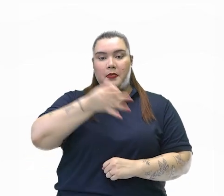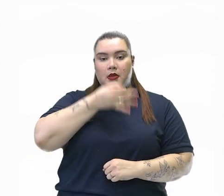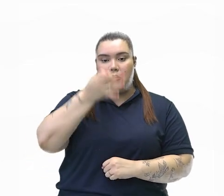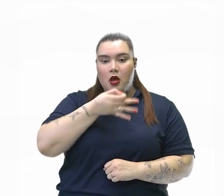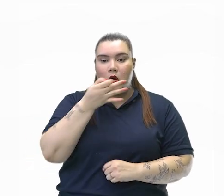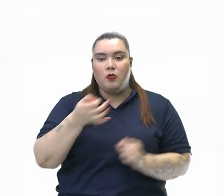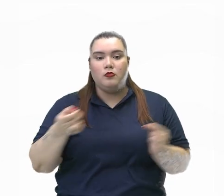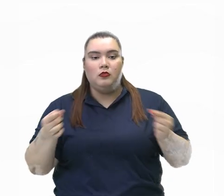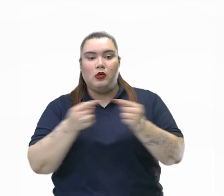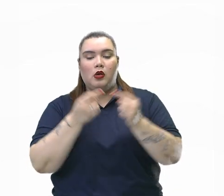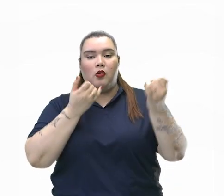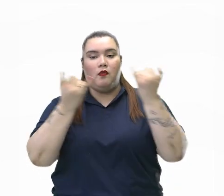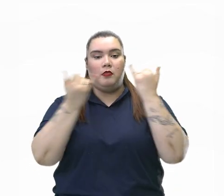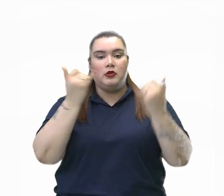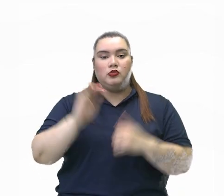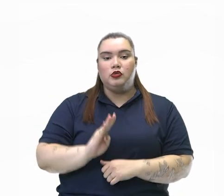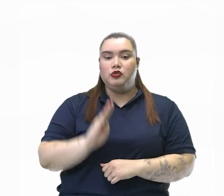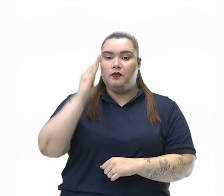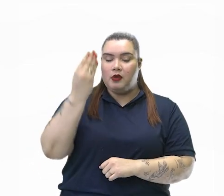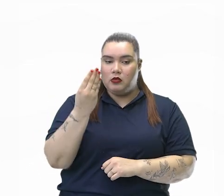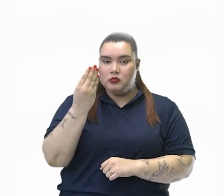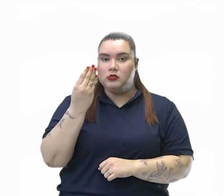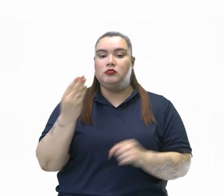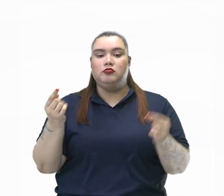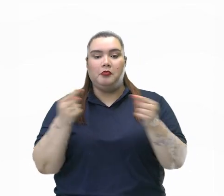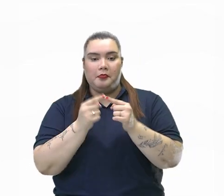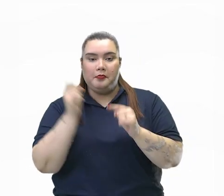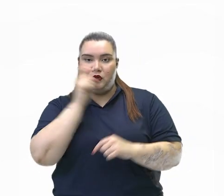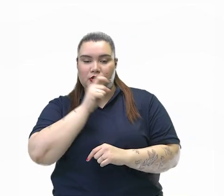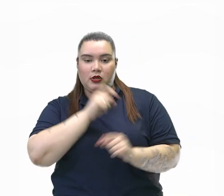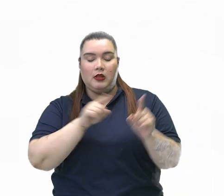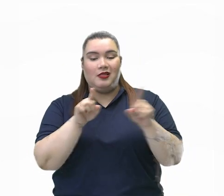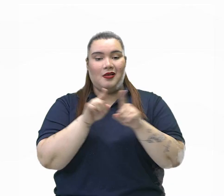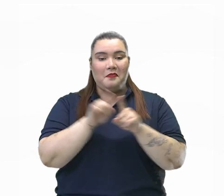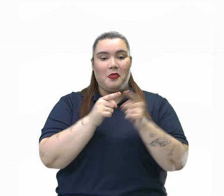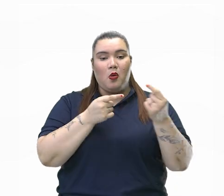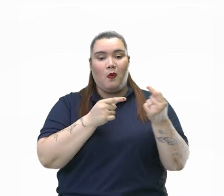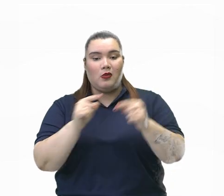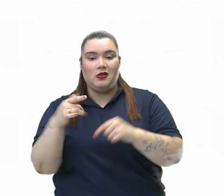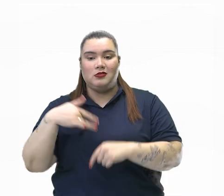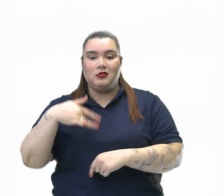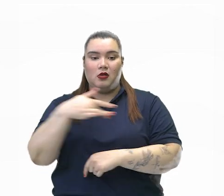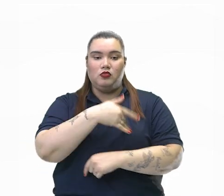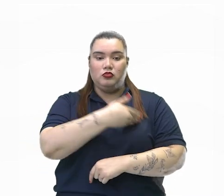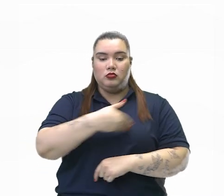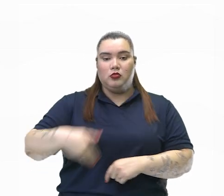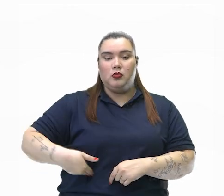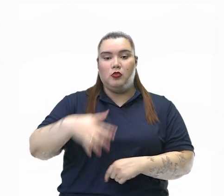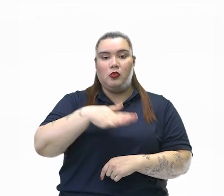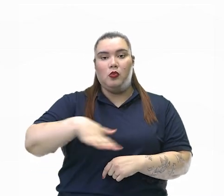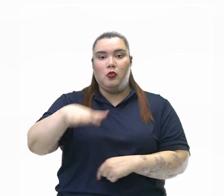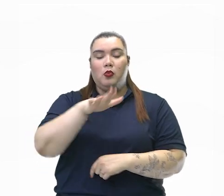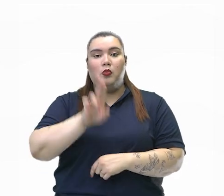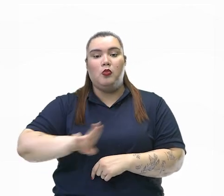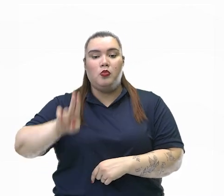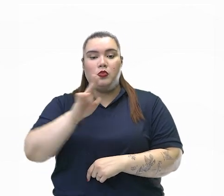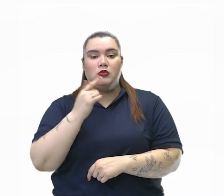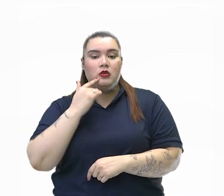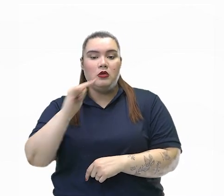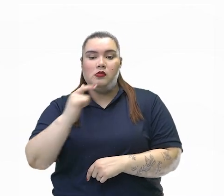Posicionamento crítico diante das informações falsas, fake news, e nocivas à saúde pública que utilizam a língua inglesa como forma